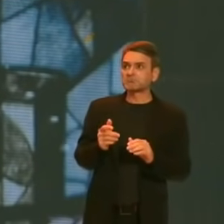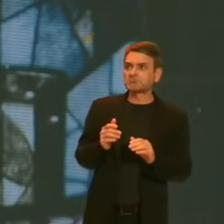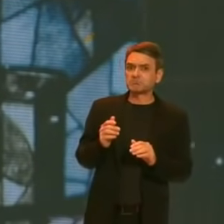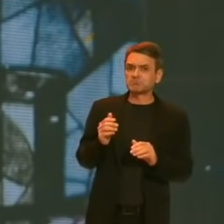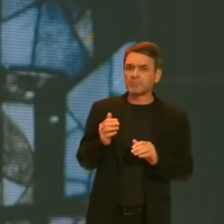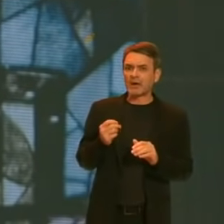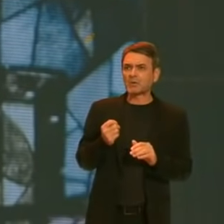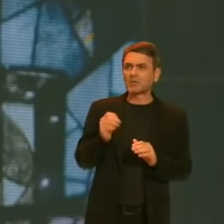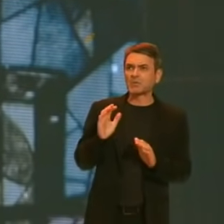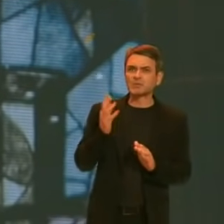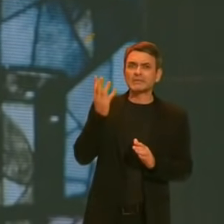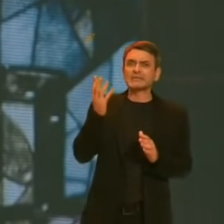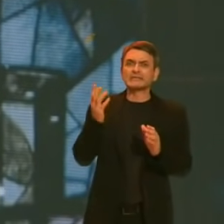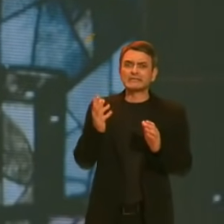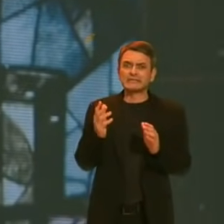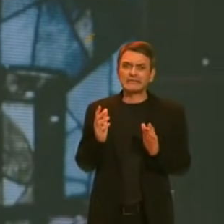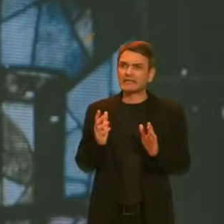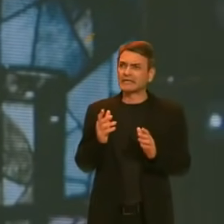oportunidades, e Deus vai